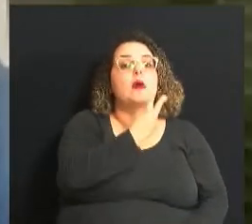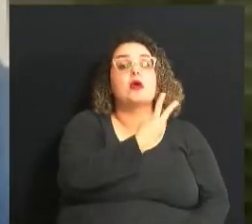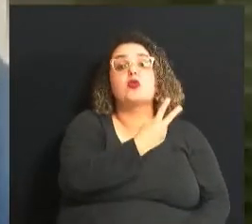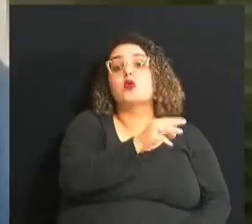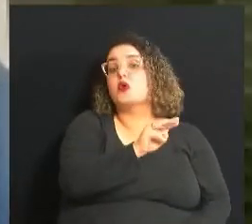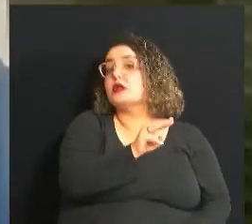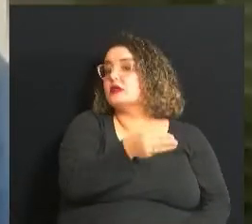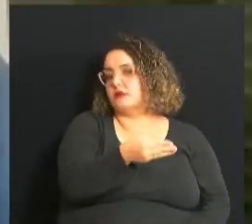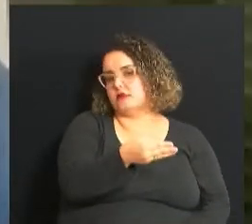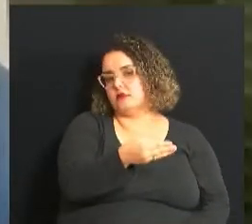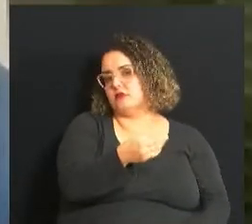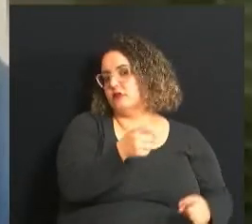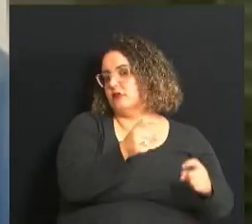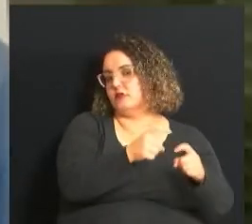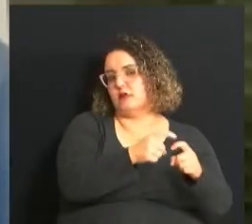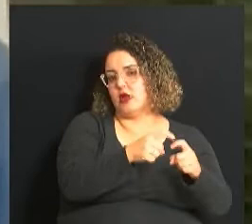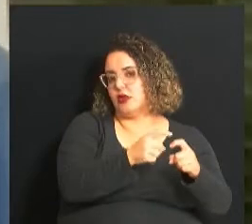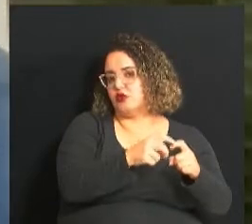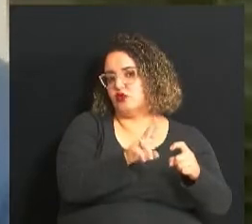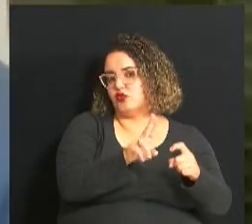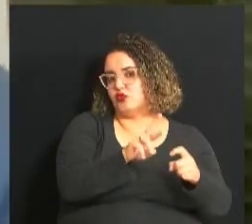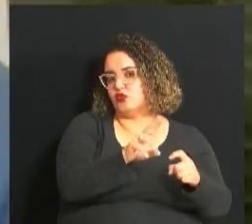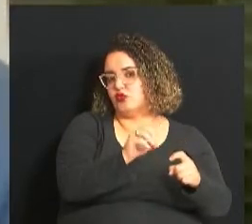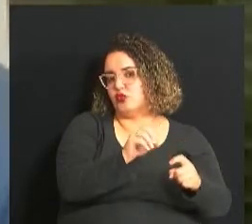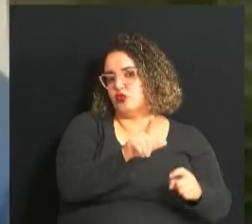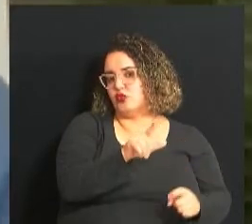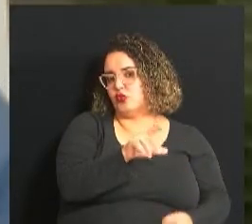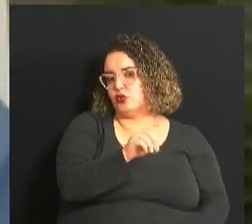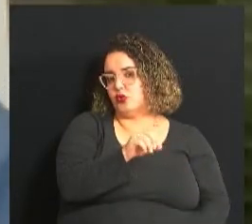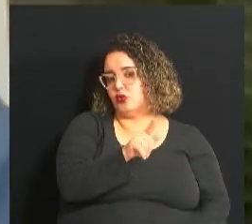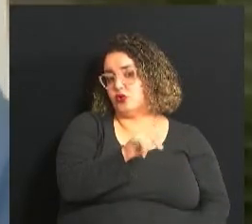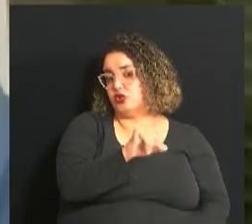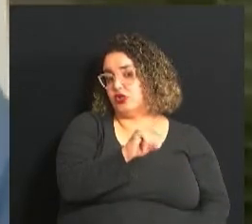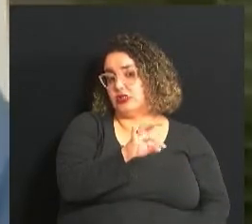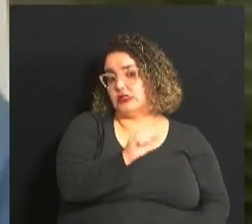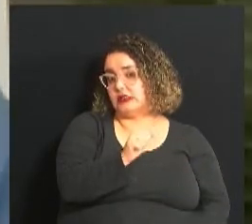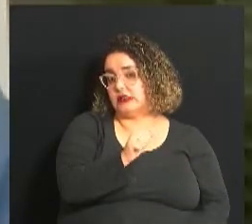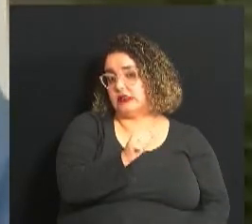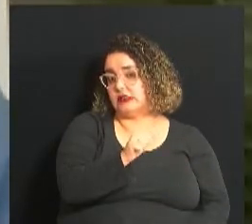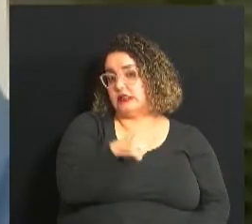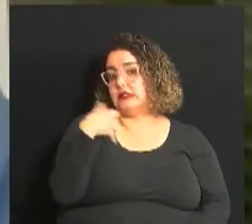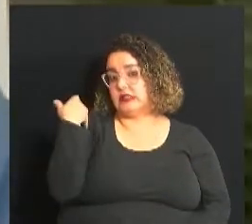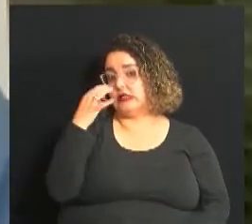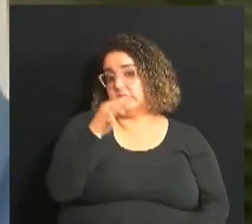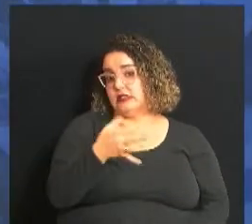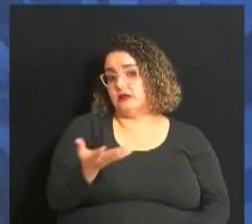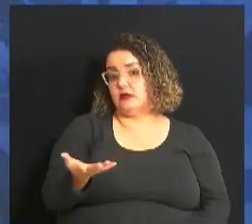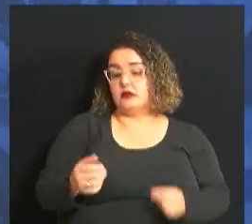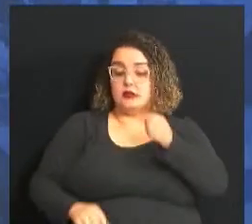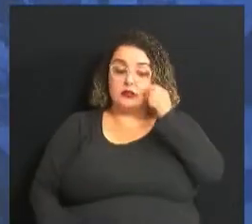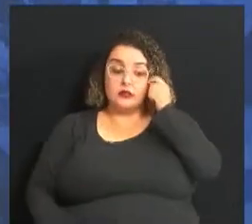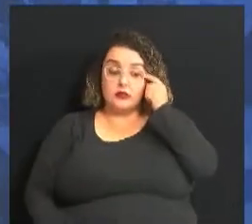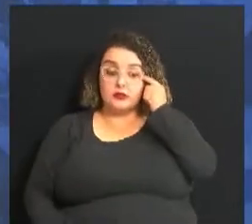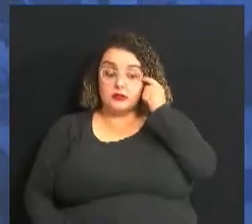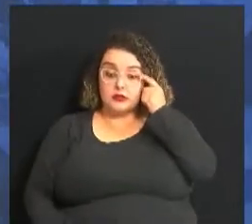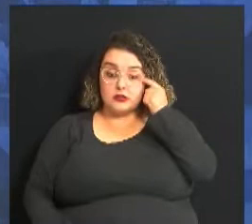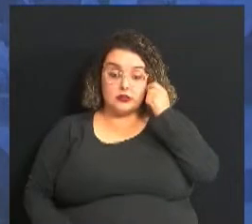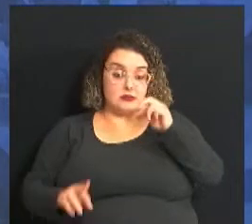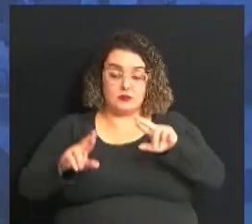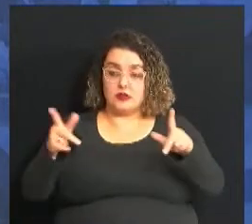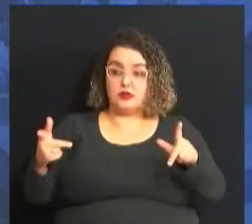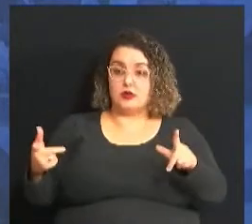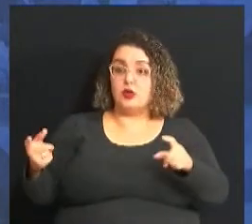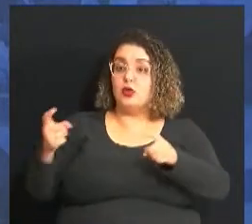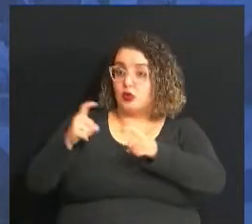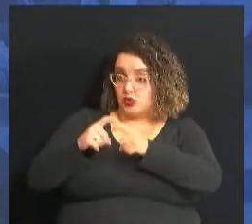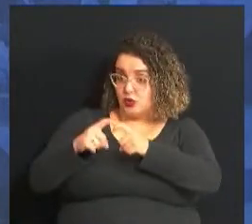urologista e idade que diminuiu. Então, a coisa é brutal, a diferença é brutal. Pegando o gancho aí da sua resposta, chegou uma pergunta aqui no